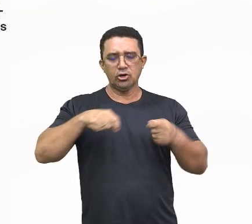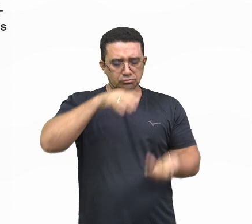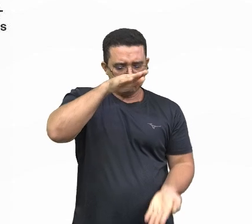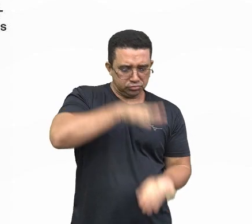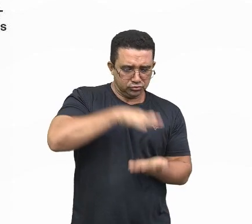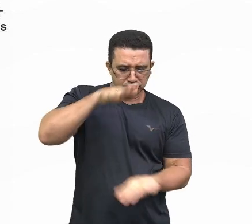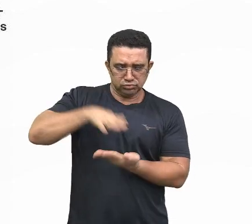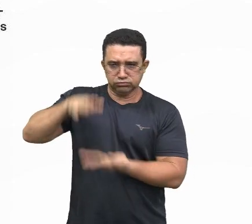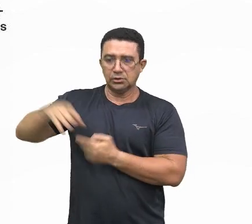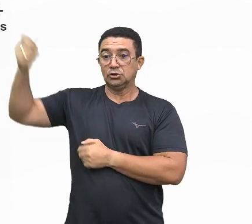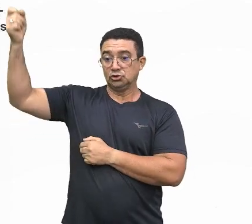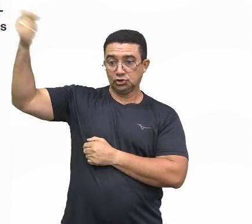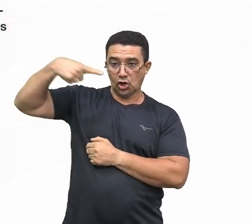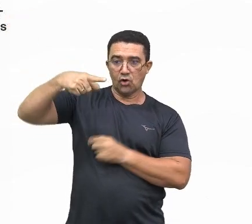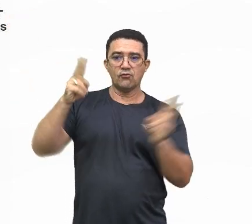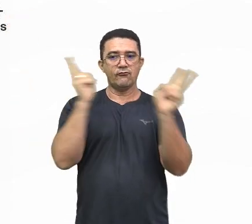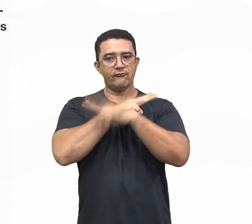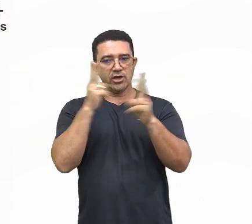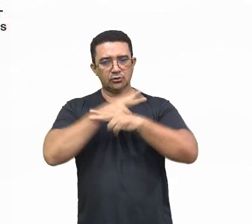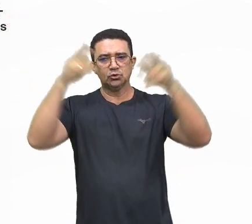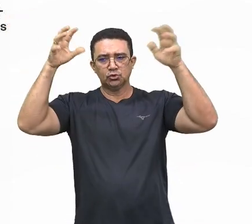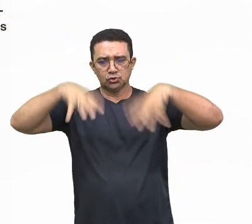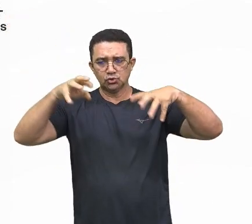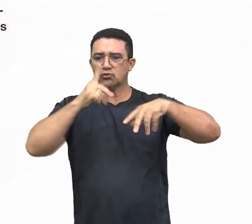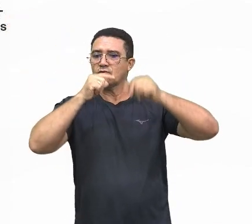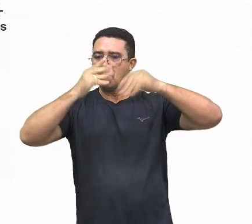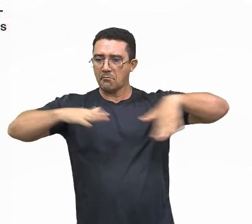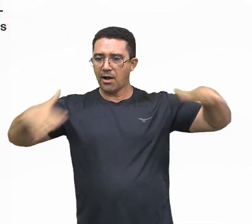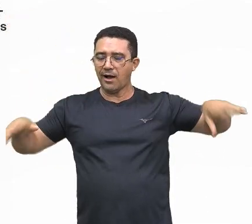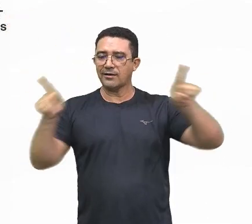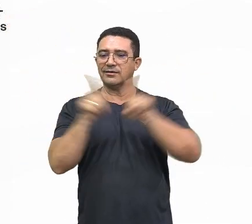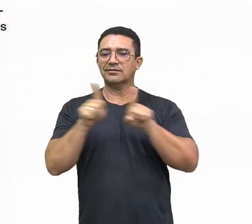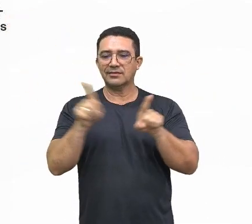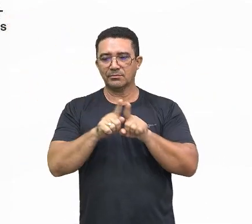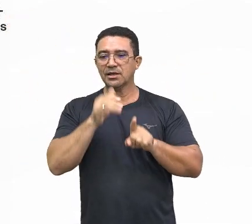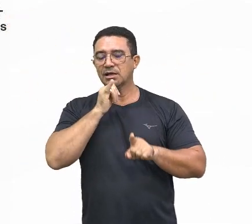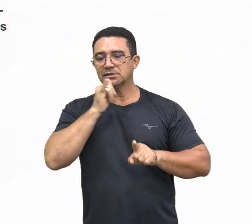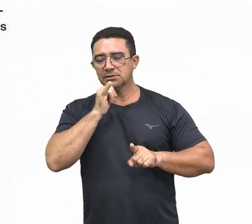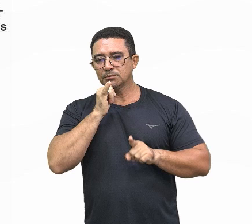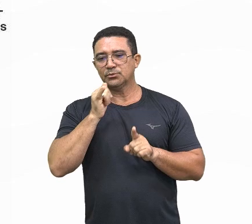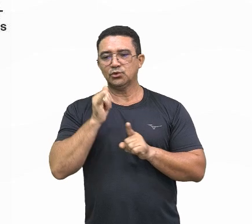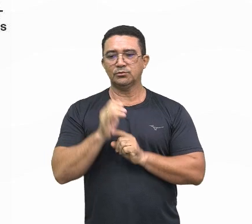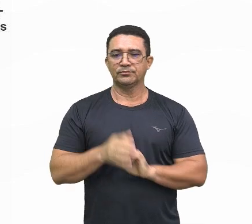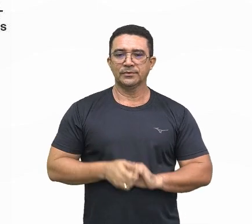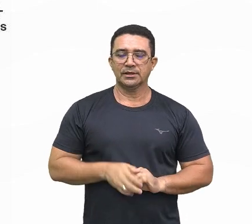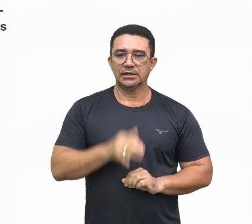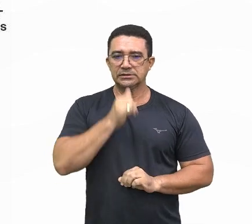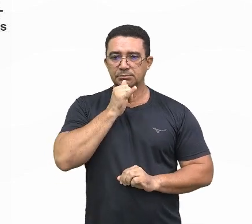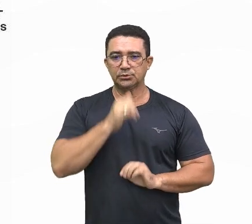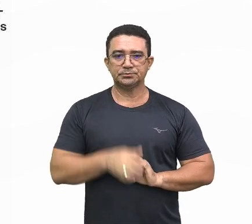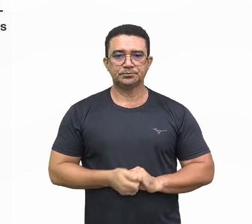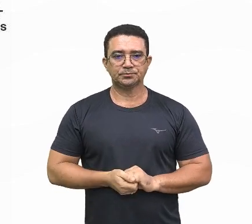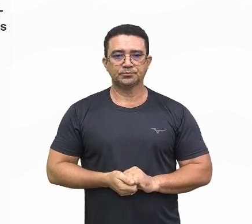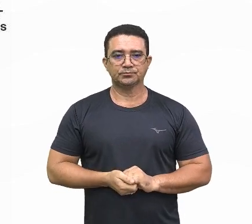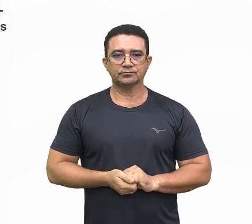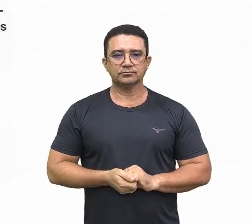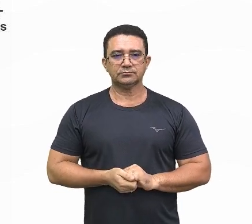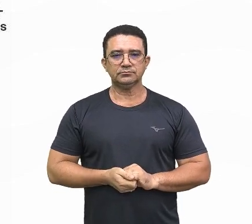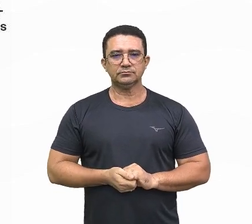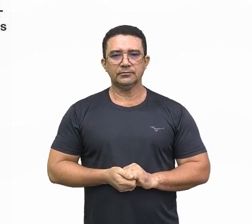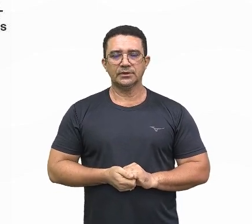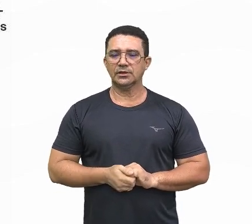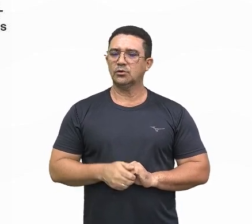sol, vento, chuva, marés e energia geotérmica. Então, veja só, a utilização de